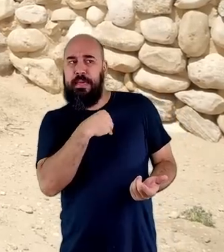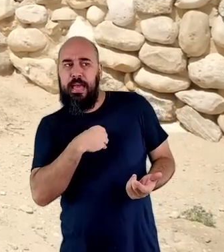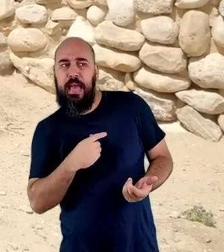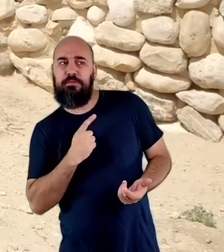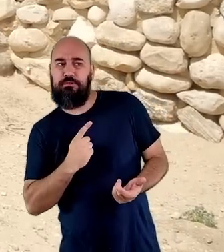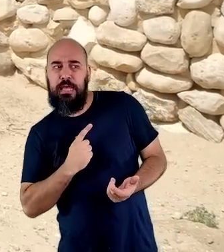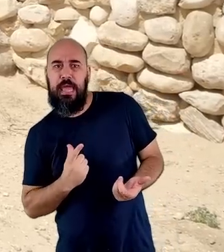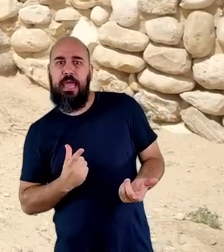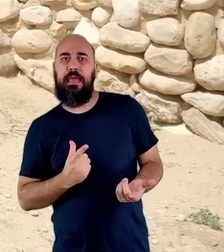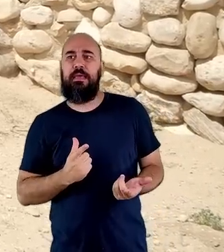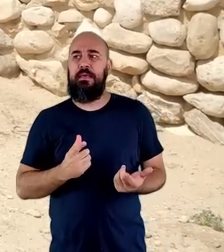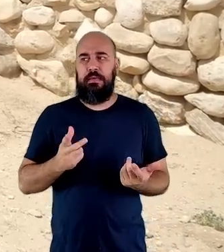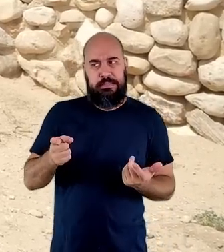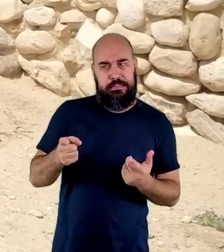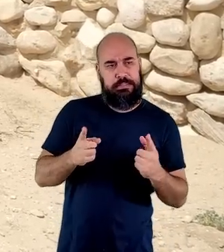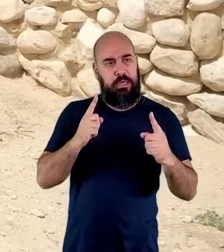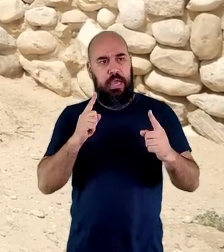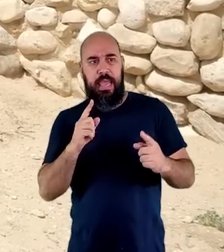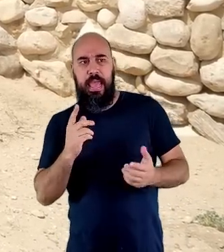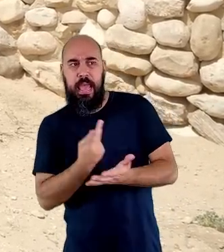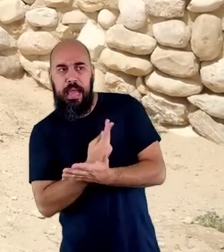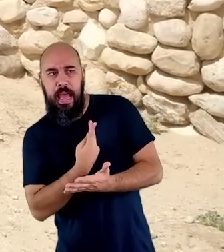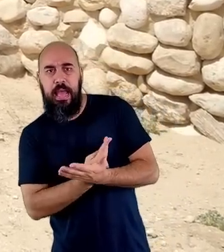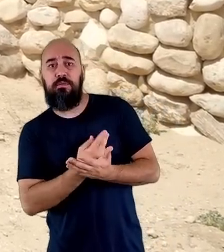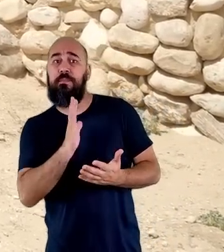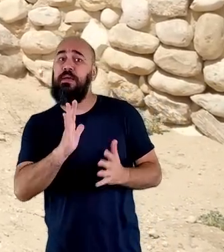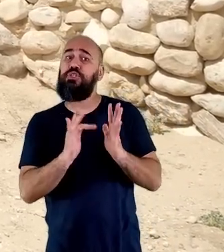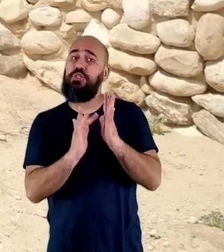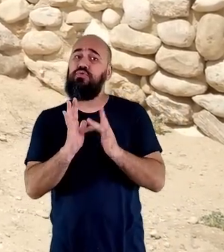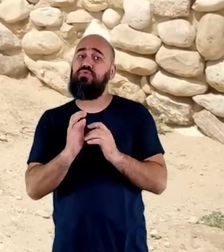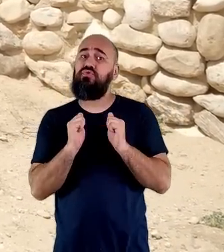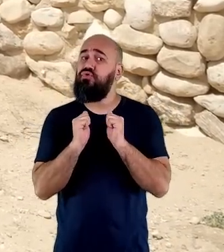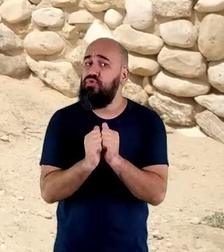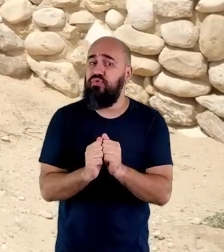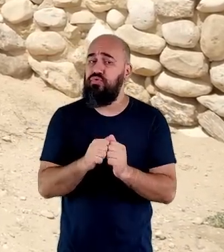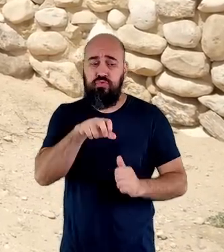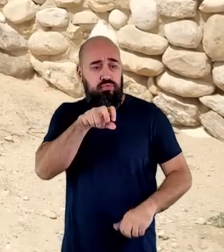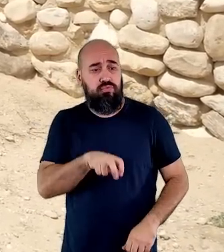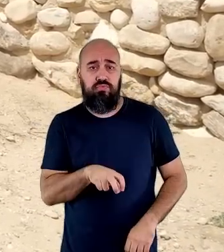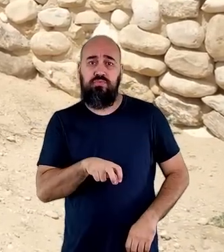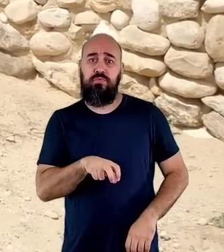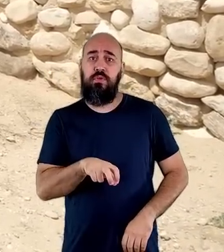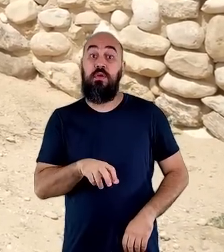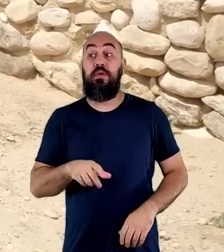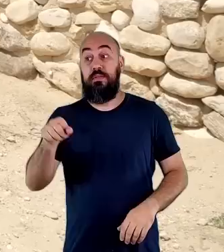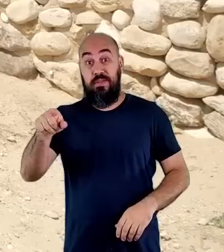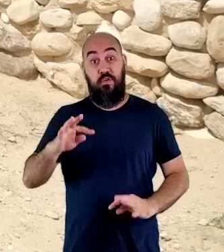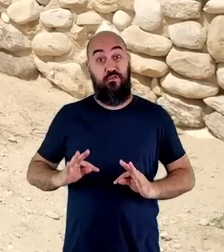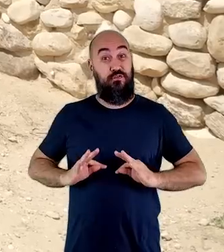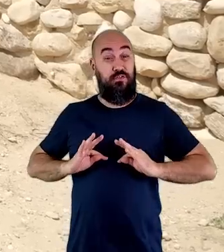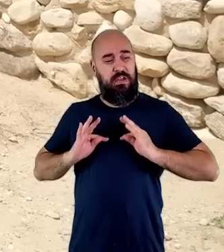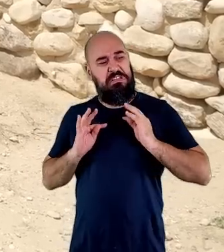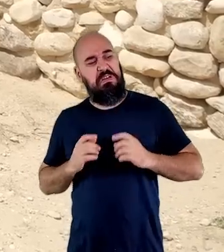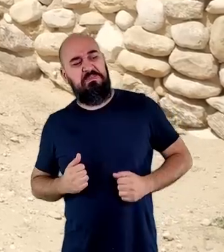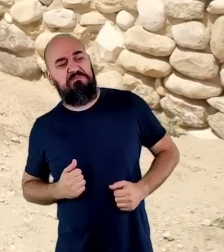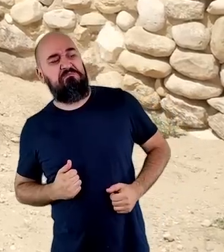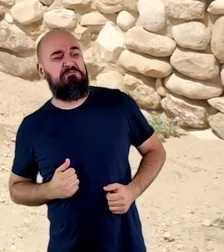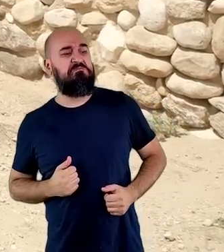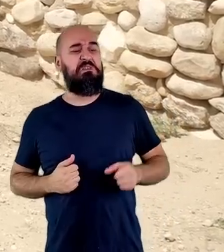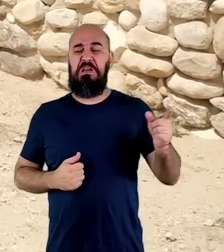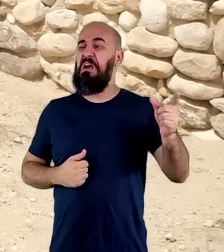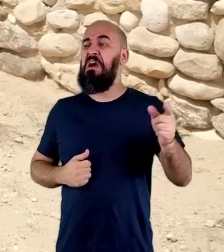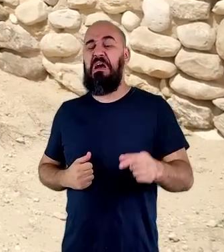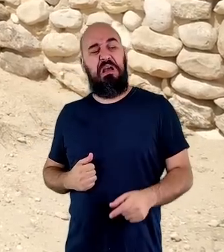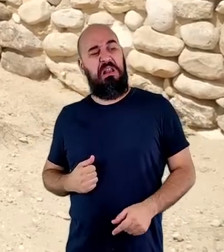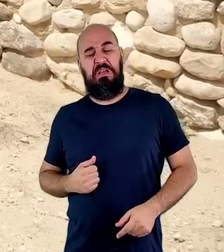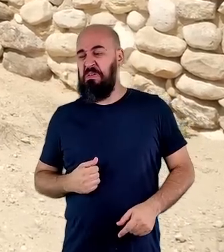estava comendo com eles. A Bíblia fala que os escribas e fariseus chegaram e começaram a reclamar com os apóstolos, dizendo: